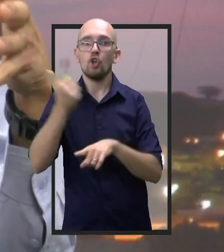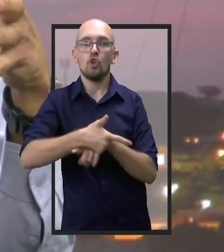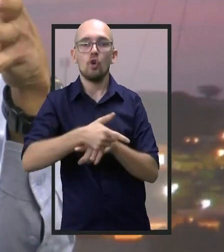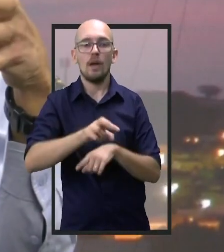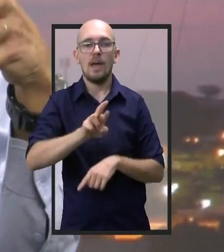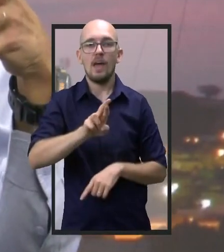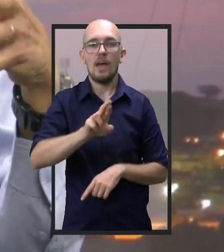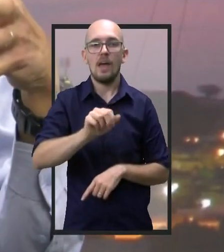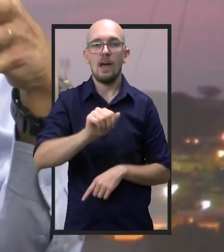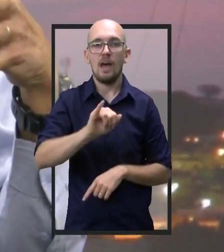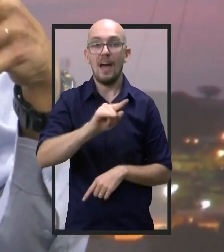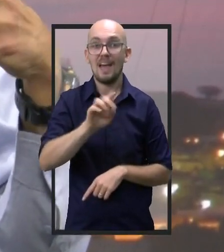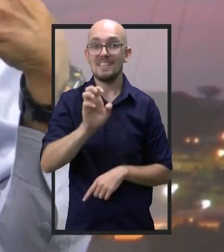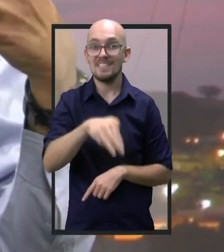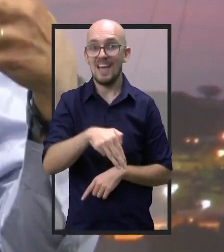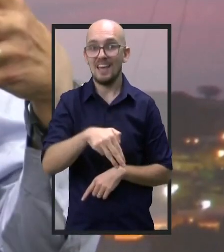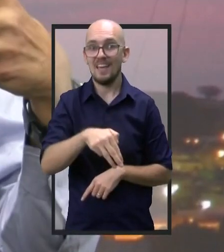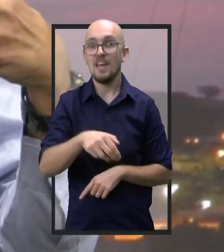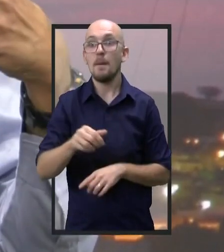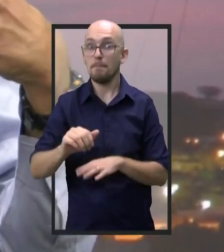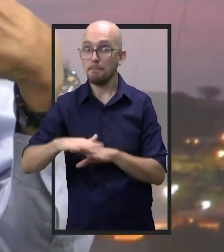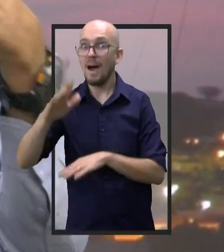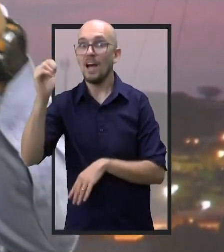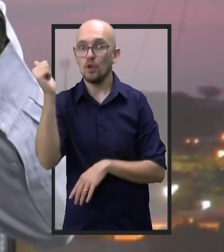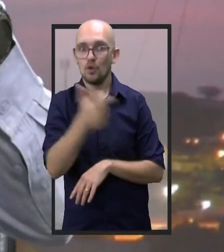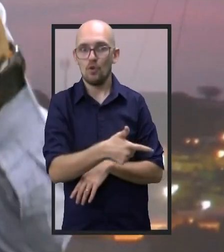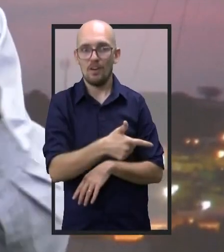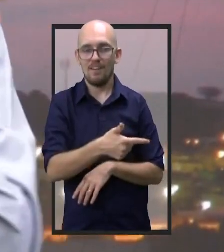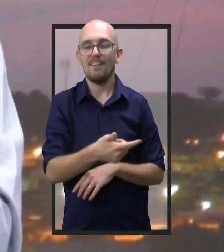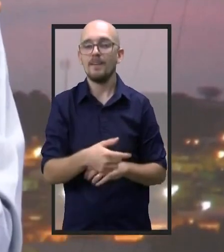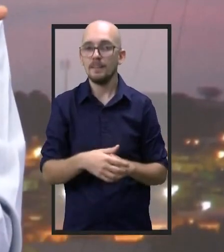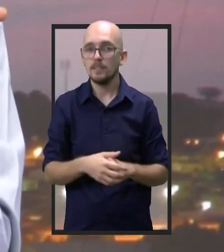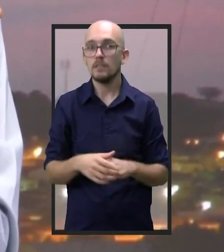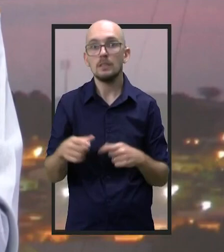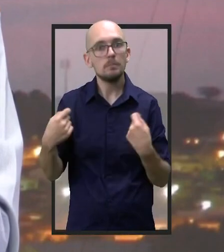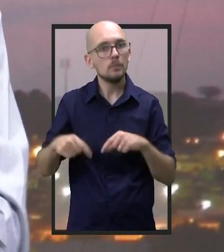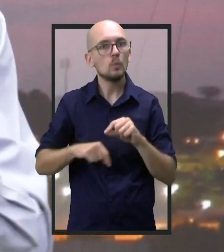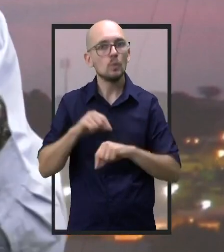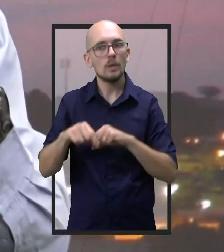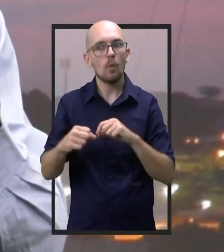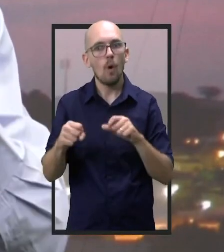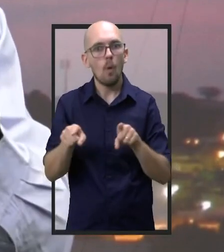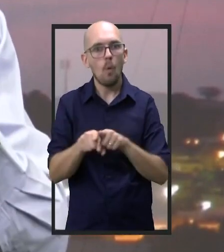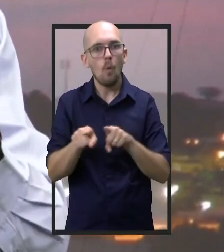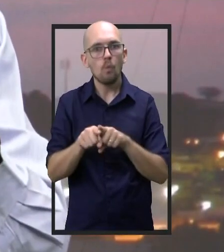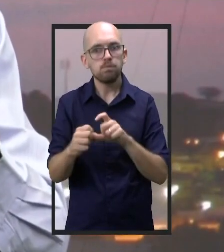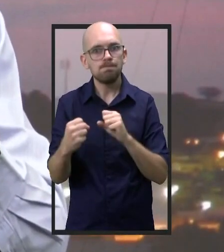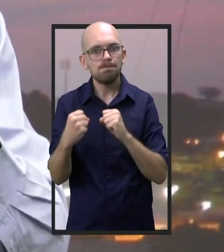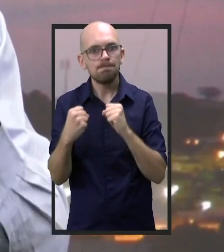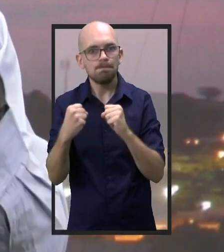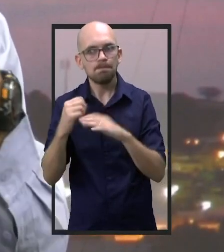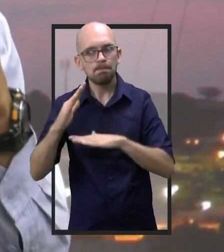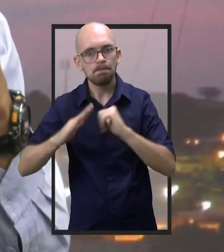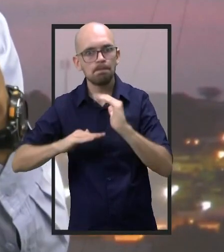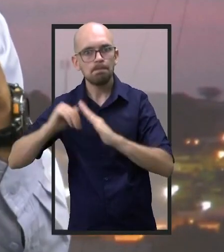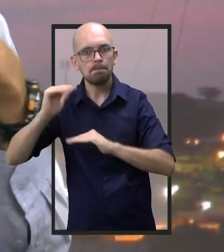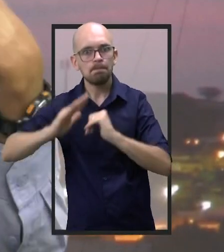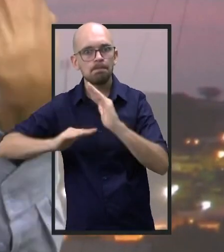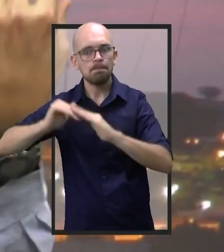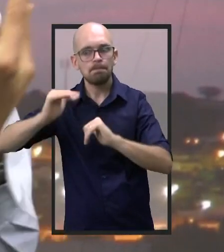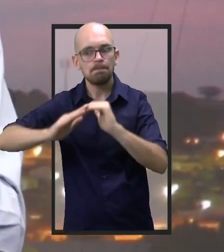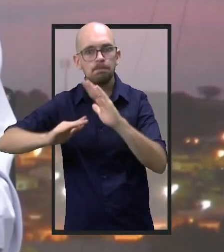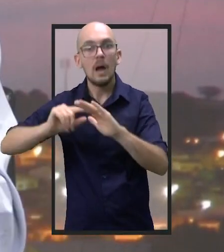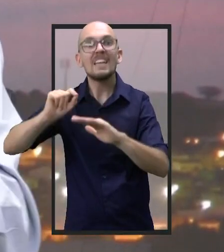esse número tenha a musculatura que ela representa no papel. Isso está em construção. Quem faz isso?